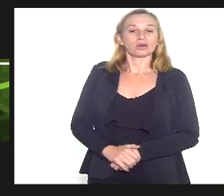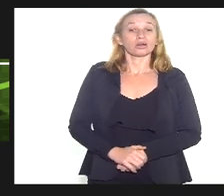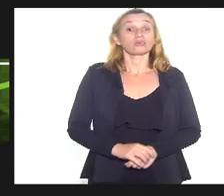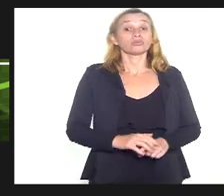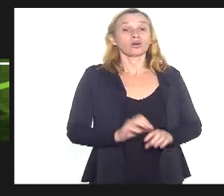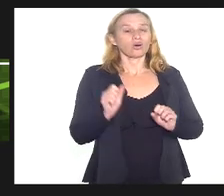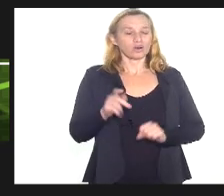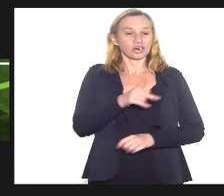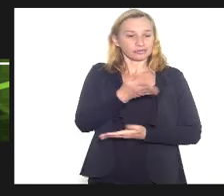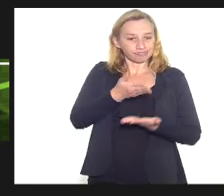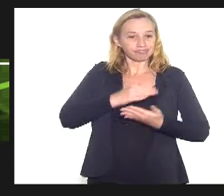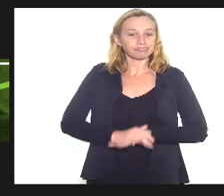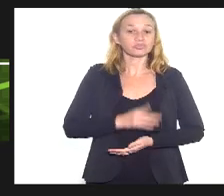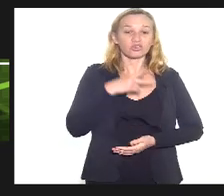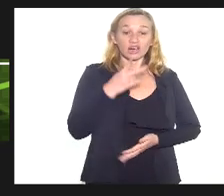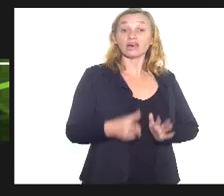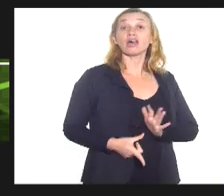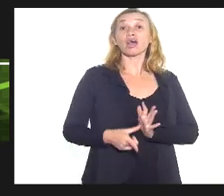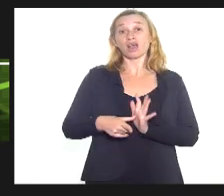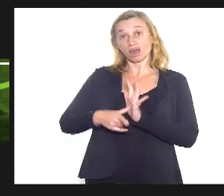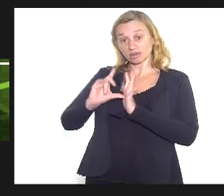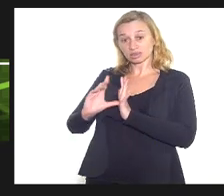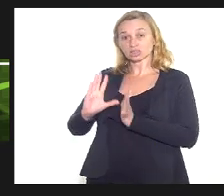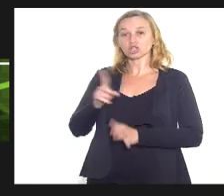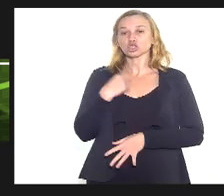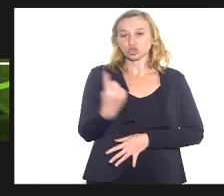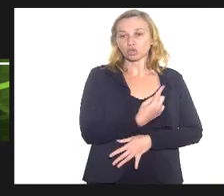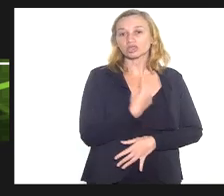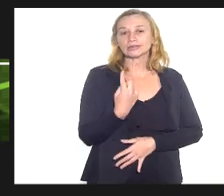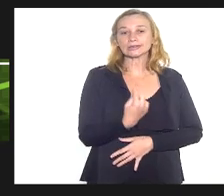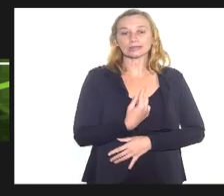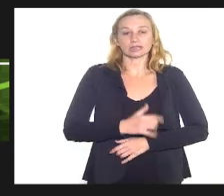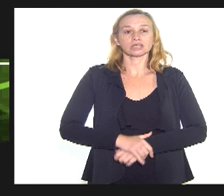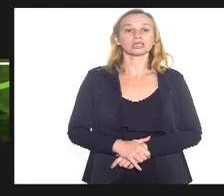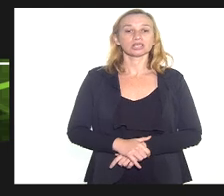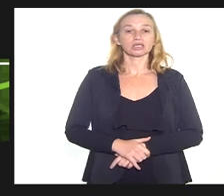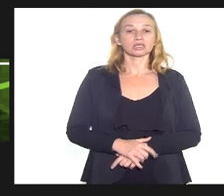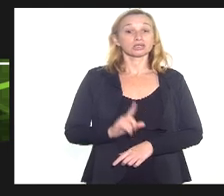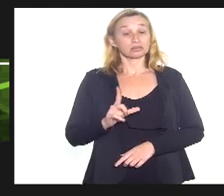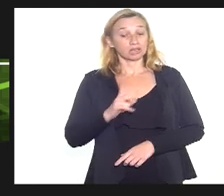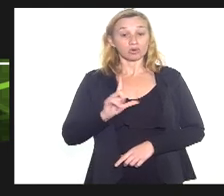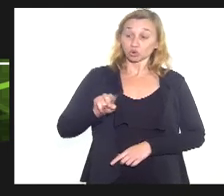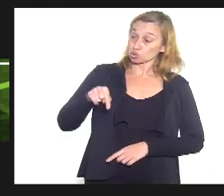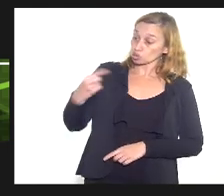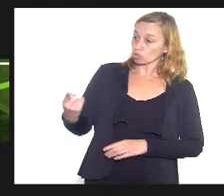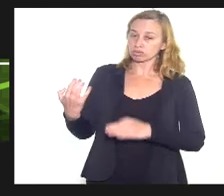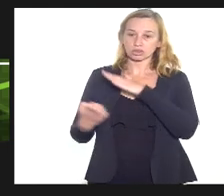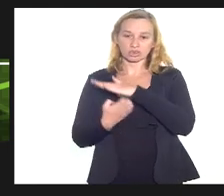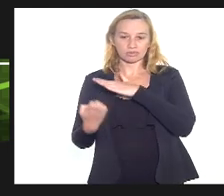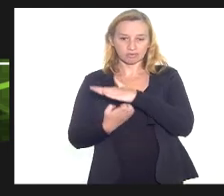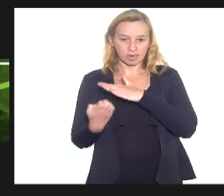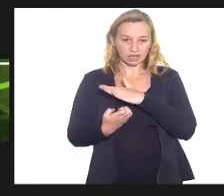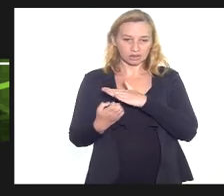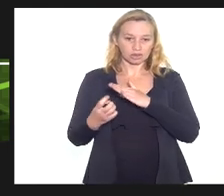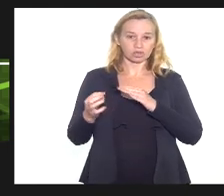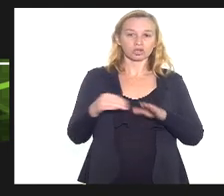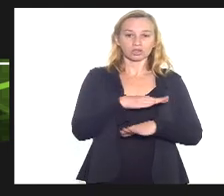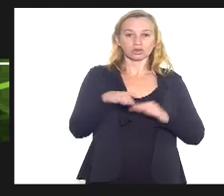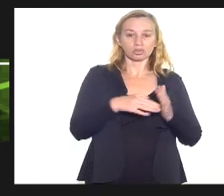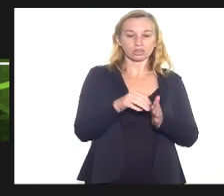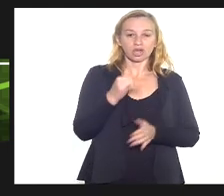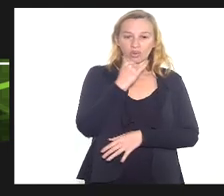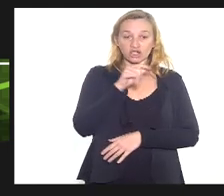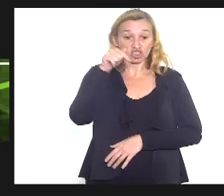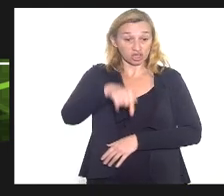Ok, aqui, como eu falei anteriormente, nós possuímos outras empresas da Total Energy aqui